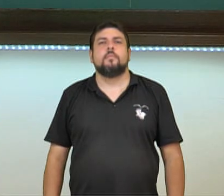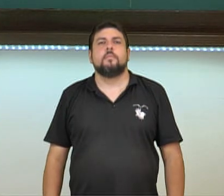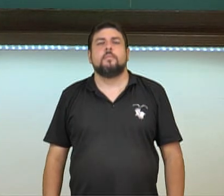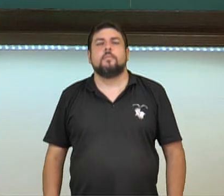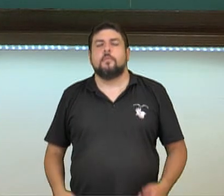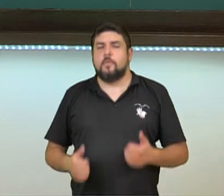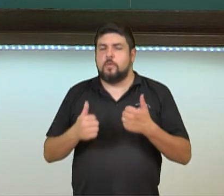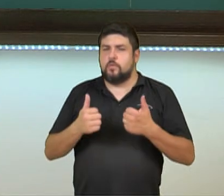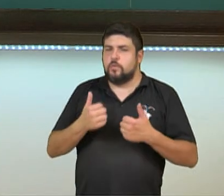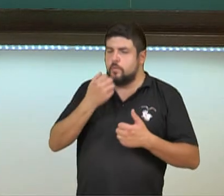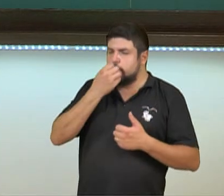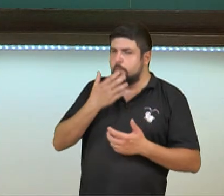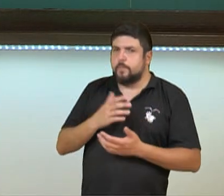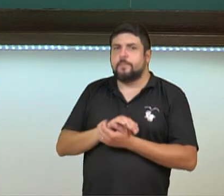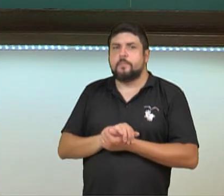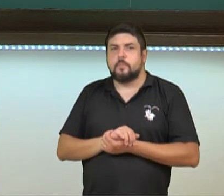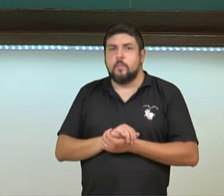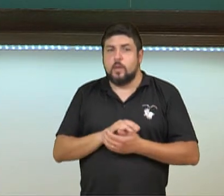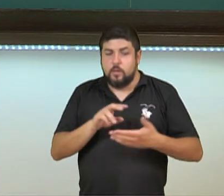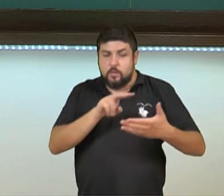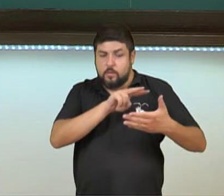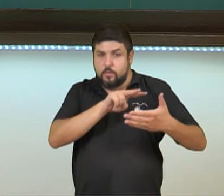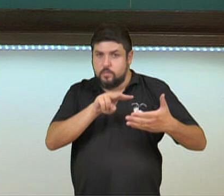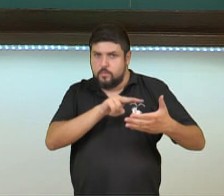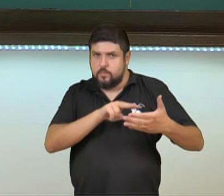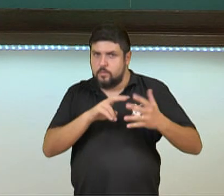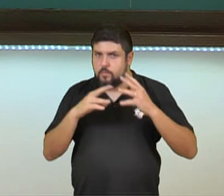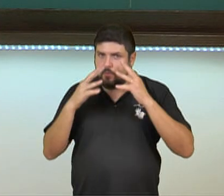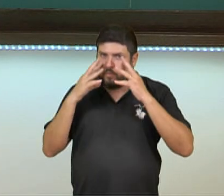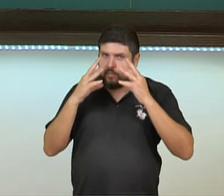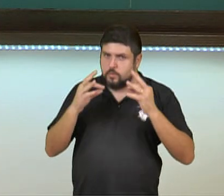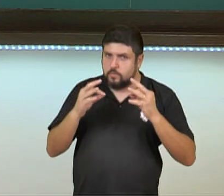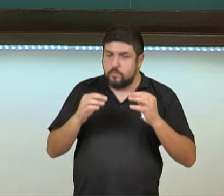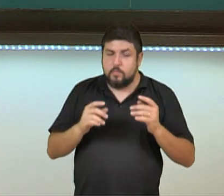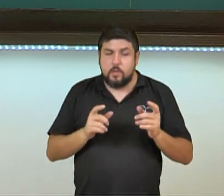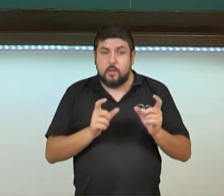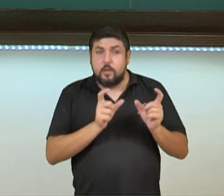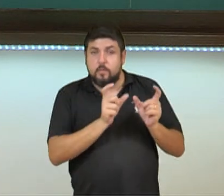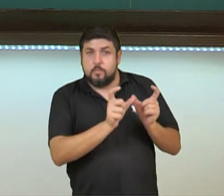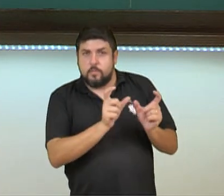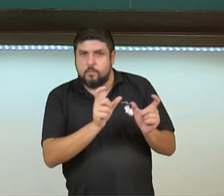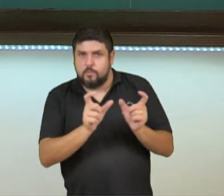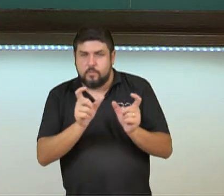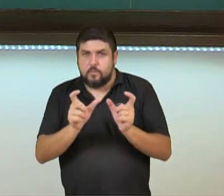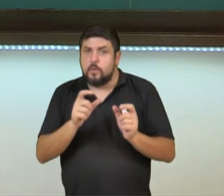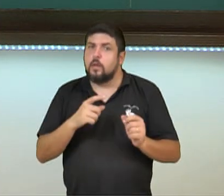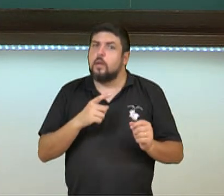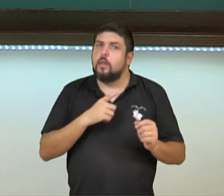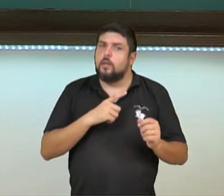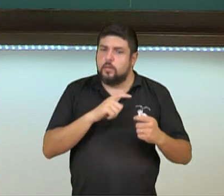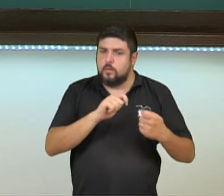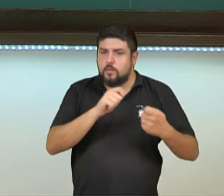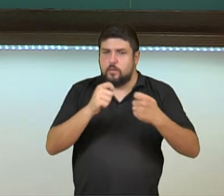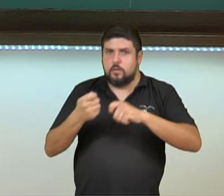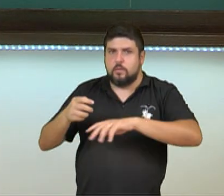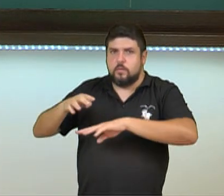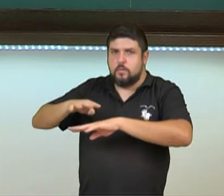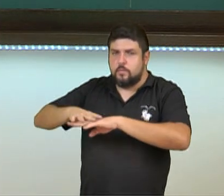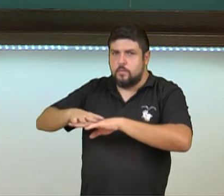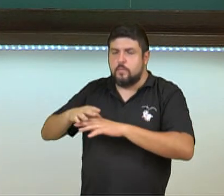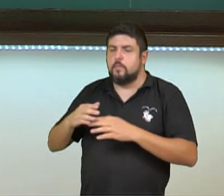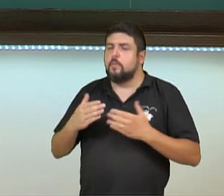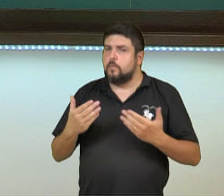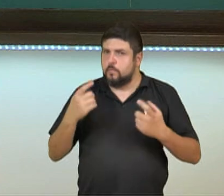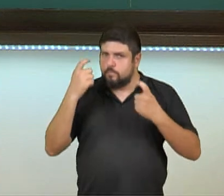Muito bem, precisamos ler com atenção e cada palavrinha ela tem uma representação algébrica, tá bom? Então vamos nos preocupar